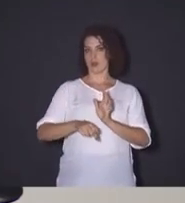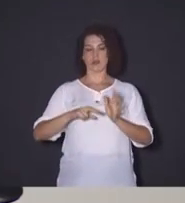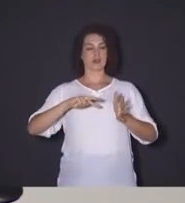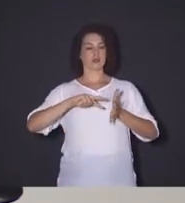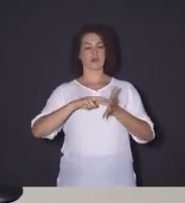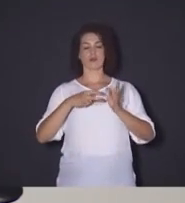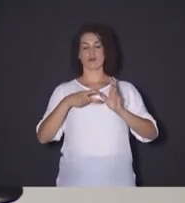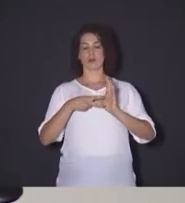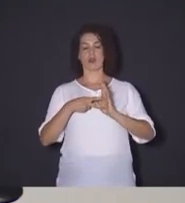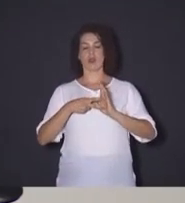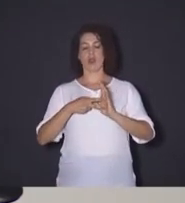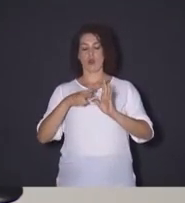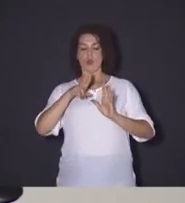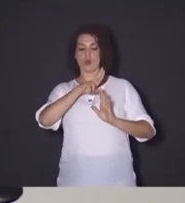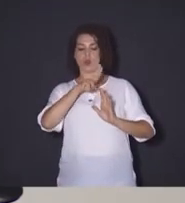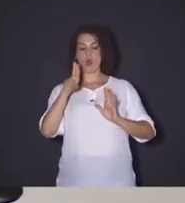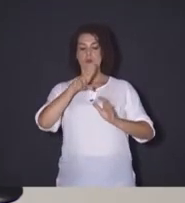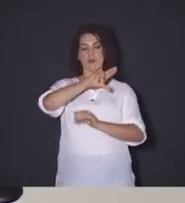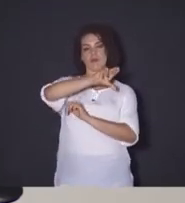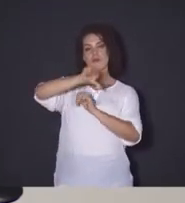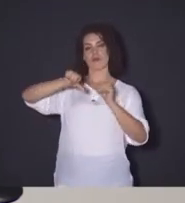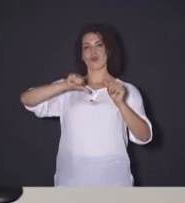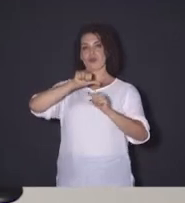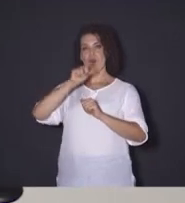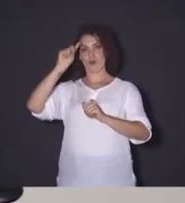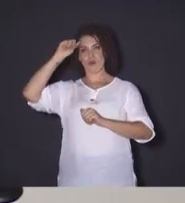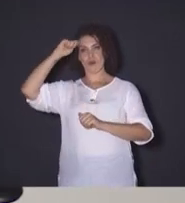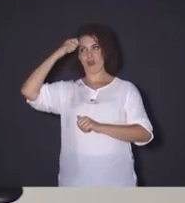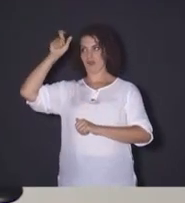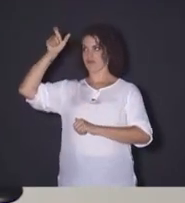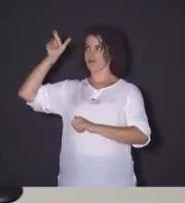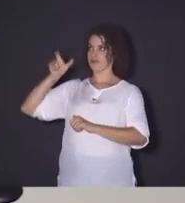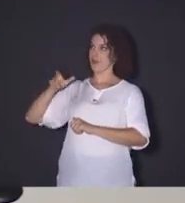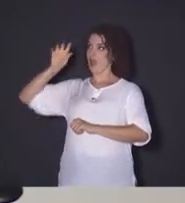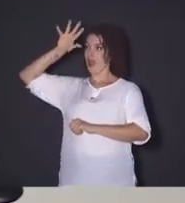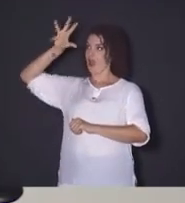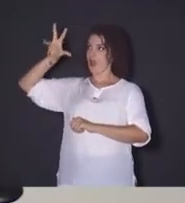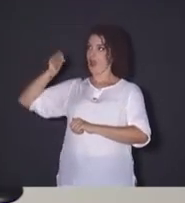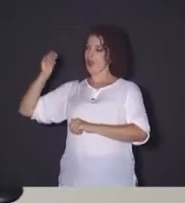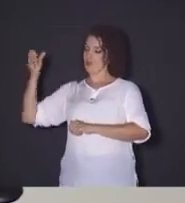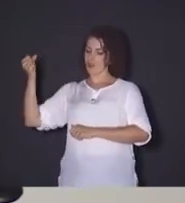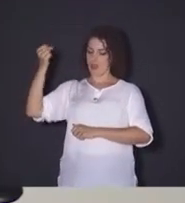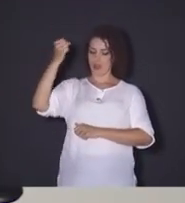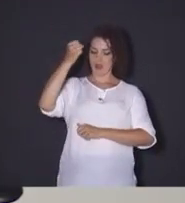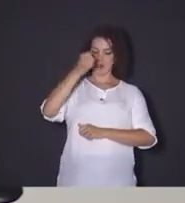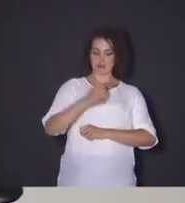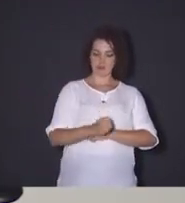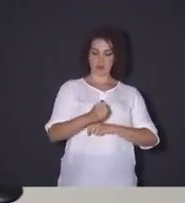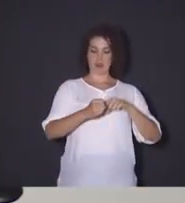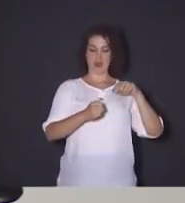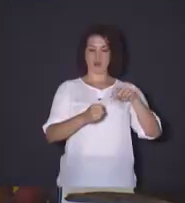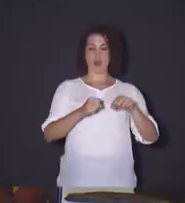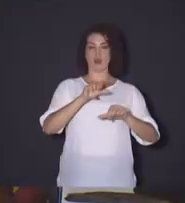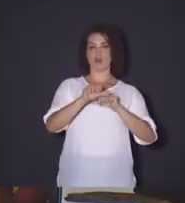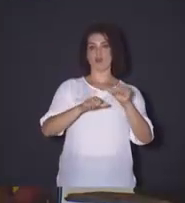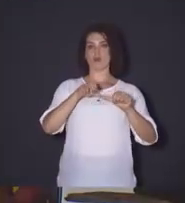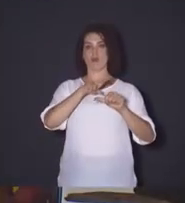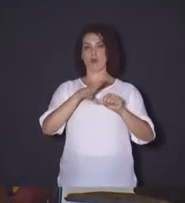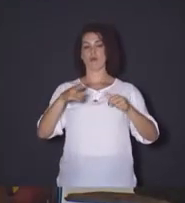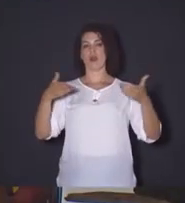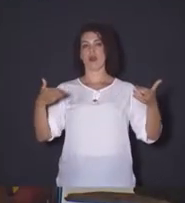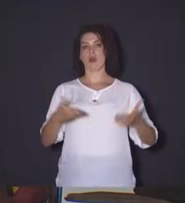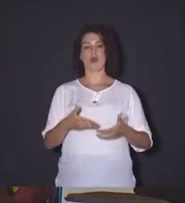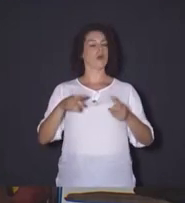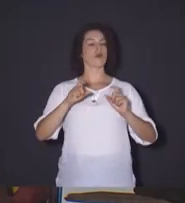única forma que a gente tem de se reverenciar a nossa identidade é com esse nome que enke se que o orixá anos da américa muricy